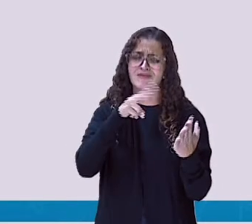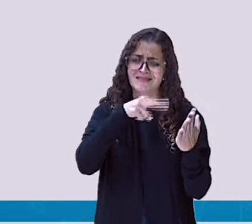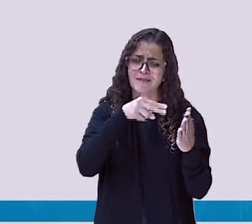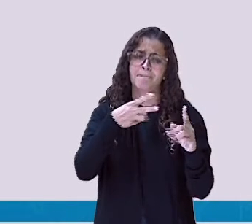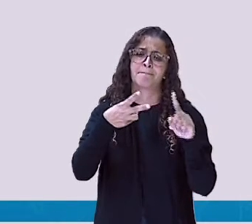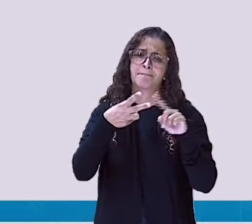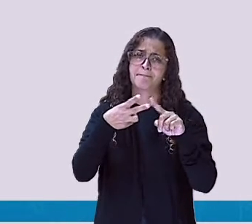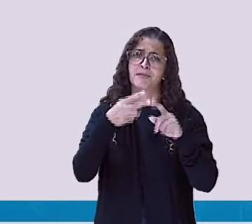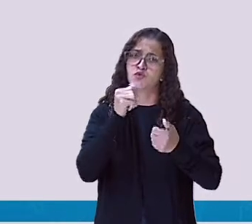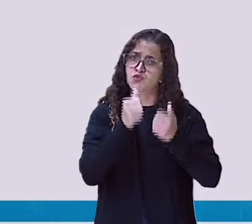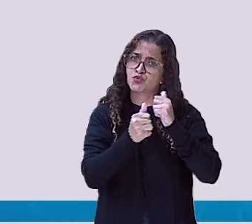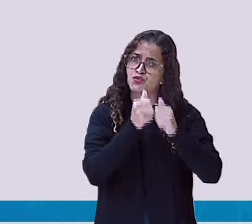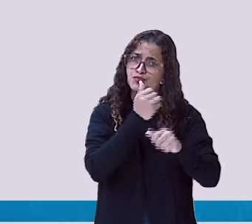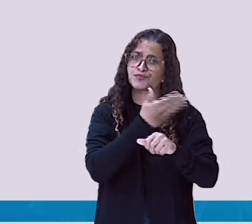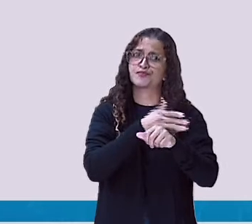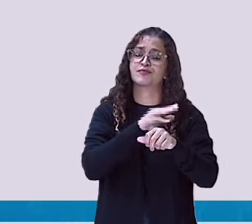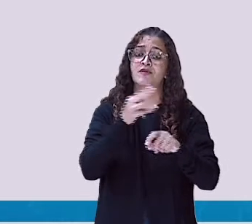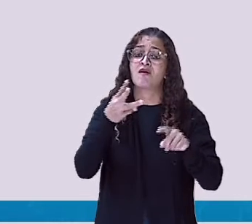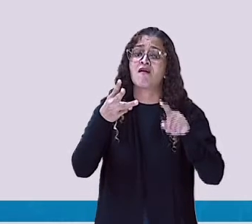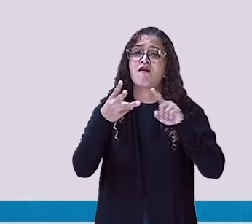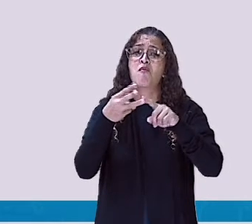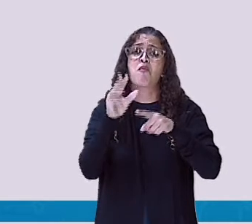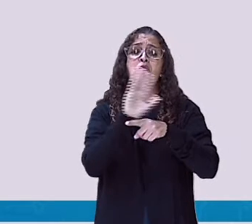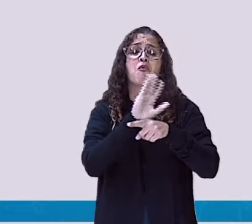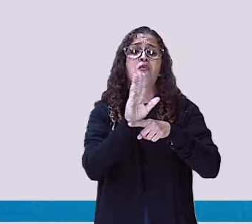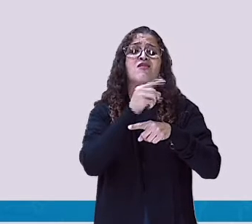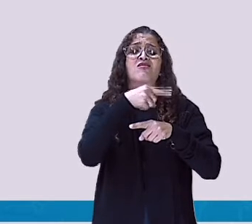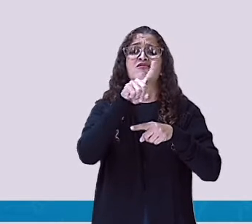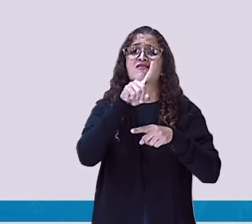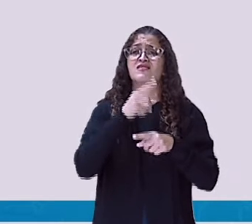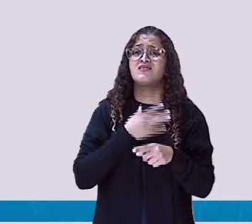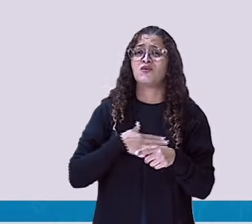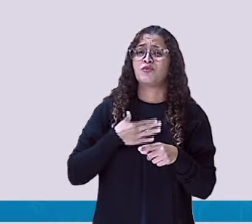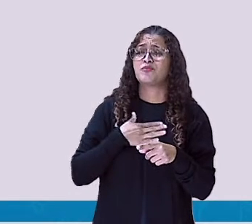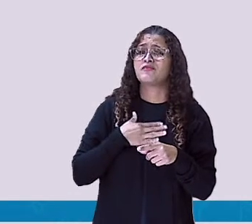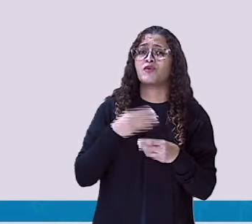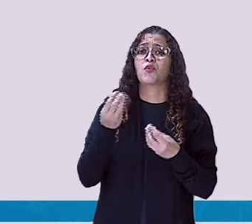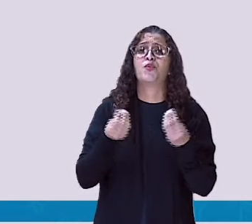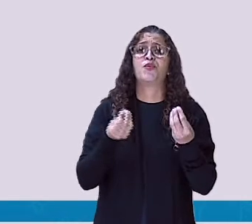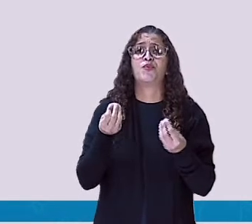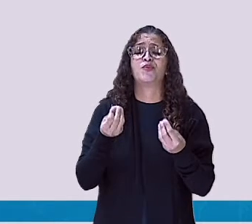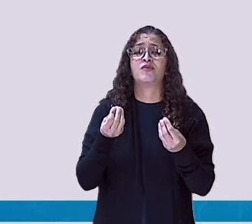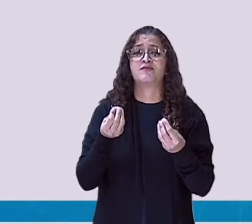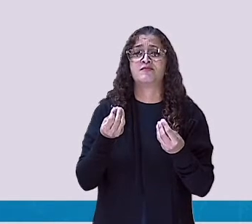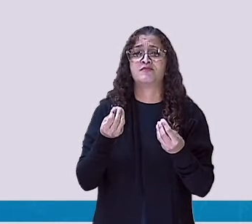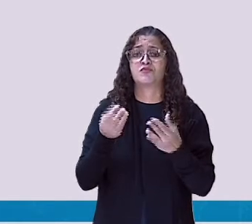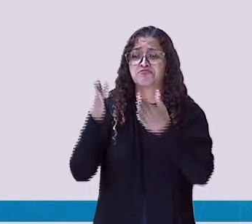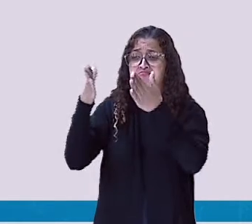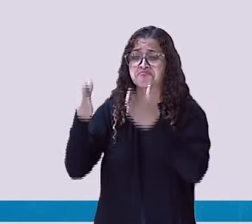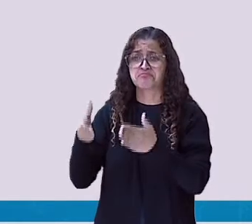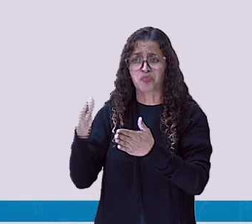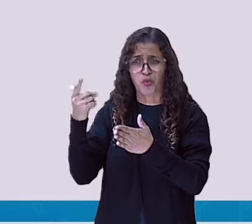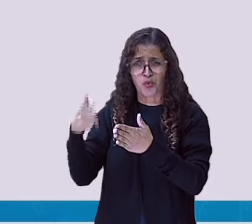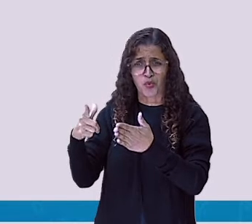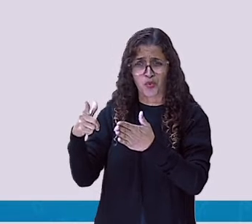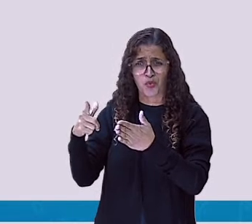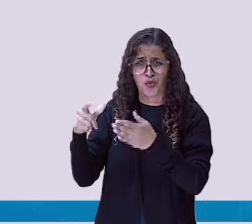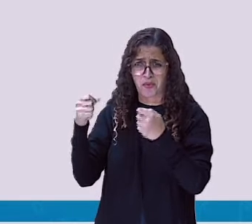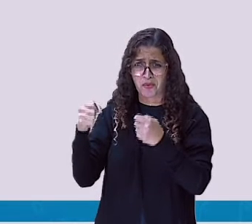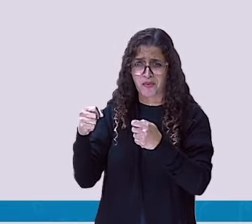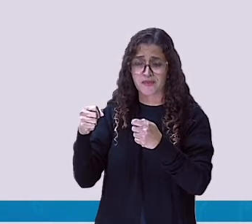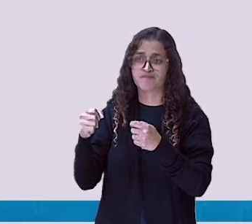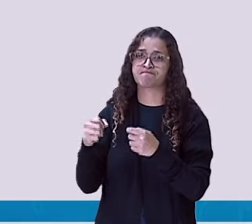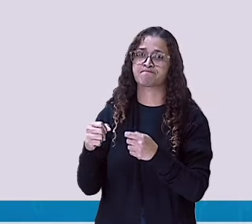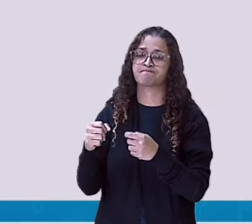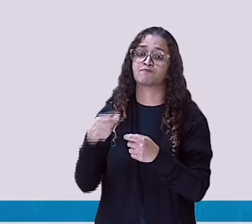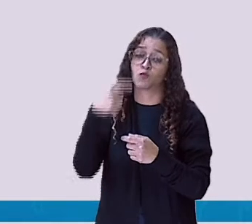que eu vou inserir outra coluna aí, professora? Você já ocupou. Sim, mas nós podemos inserir outra para que